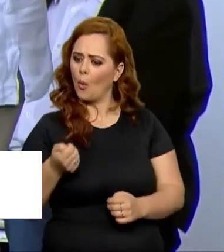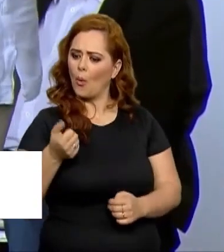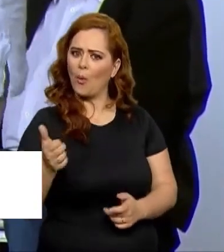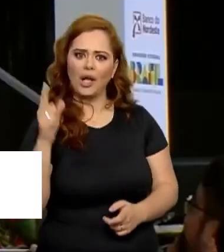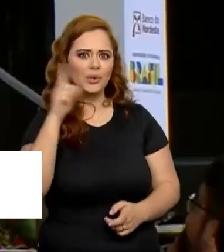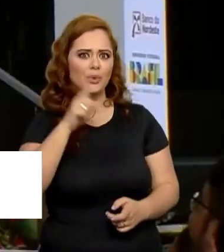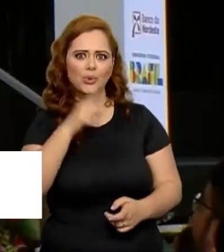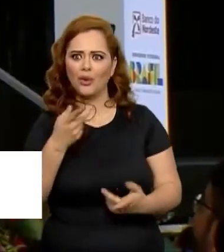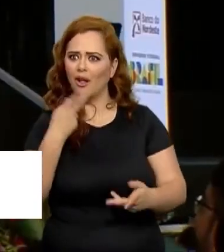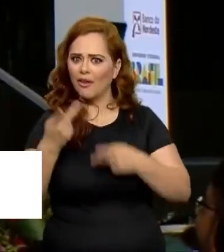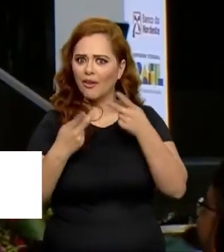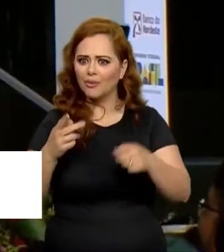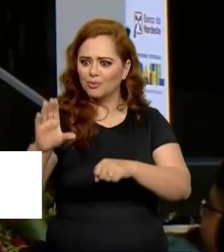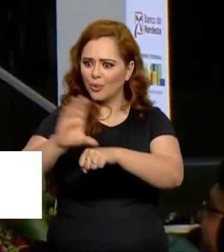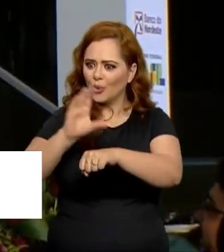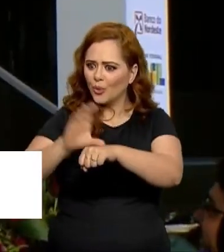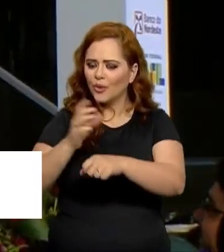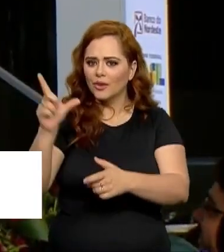fazer microcrédito.